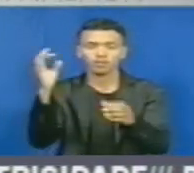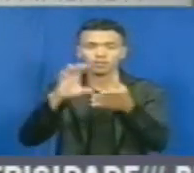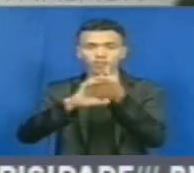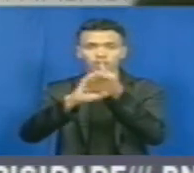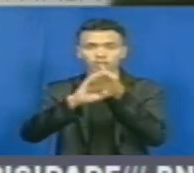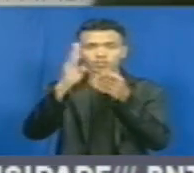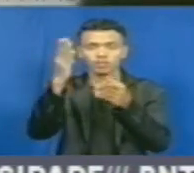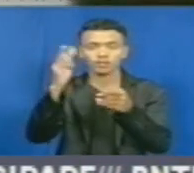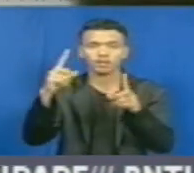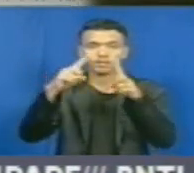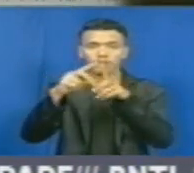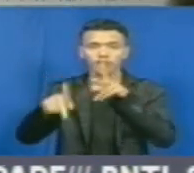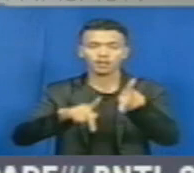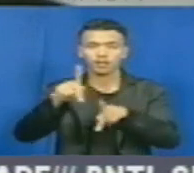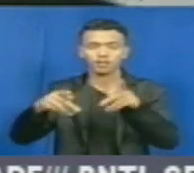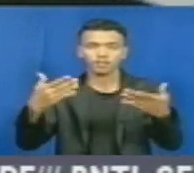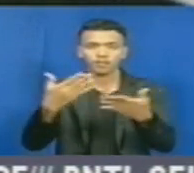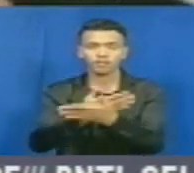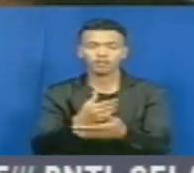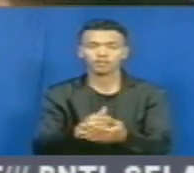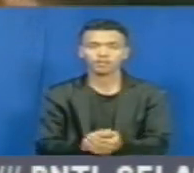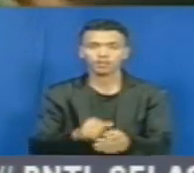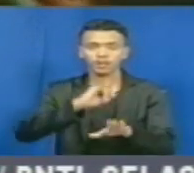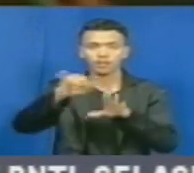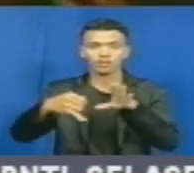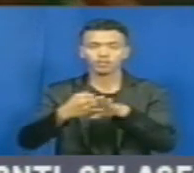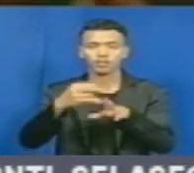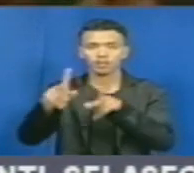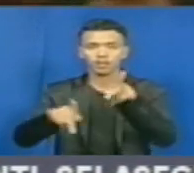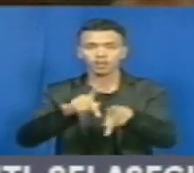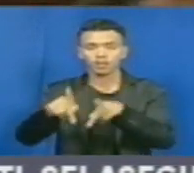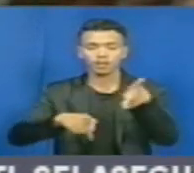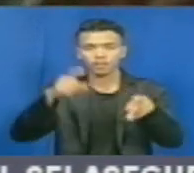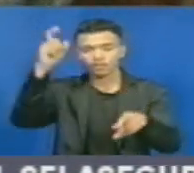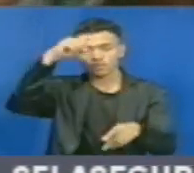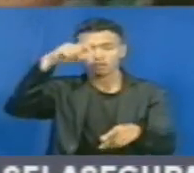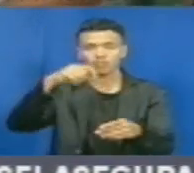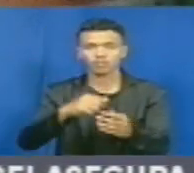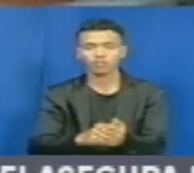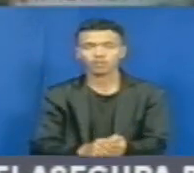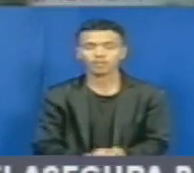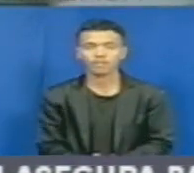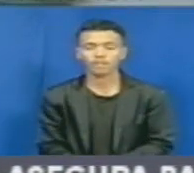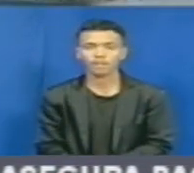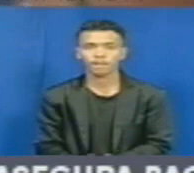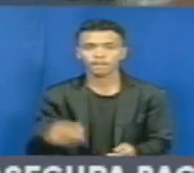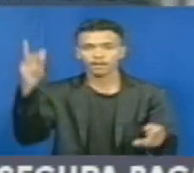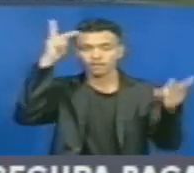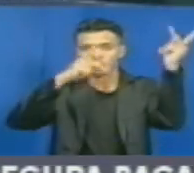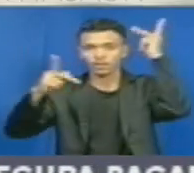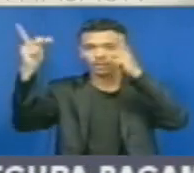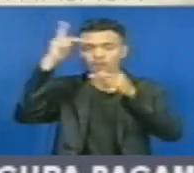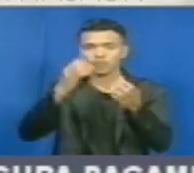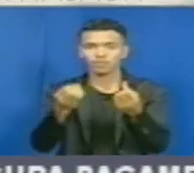eleitoral para eleitores FON, inclui eleitores TUAN. E as preocupações para quem é bem marcado, a estudante se